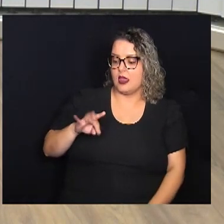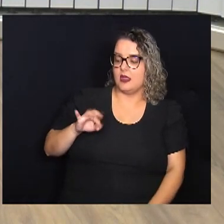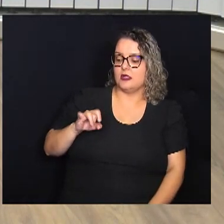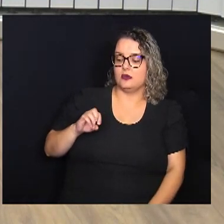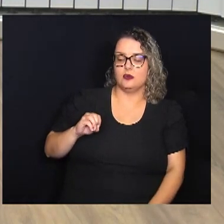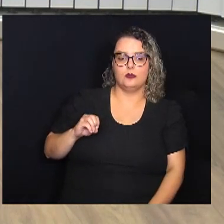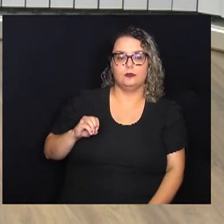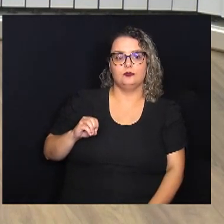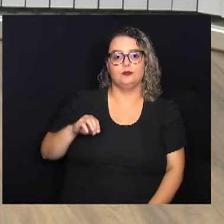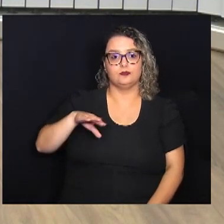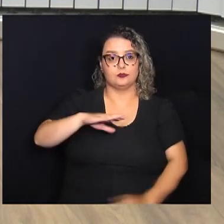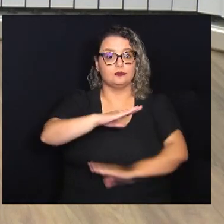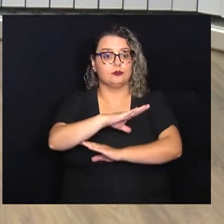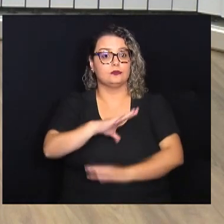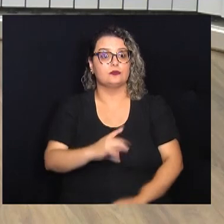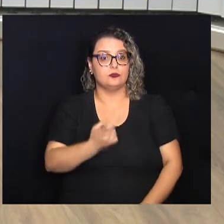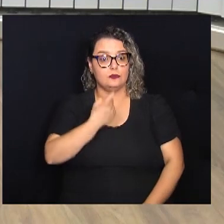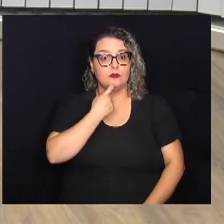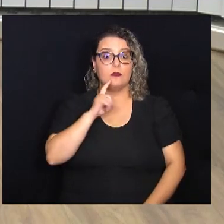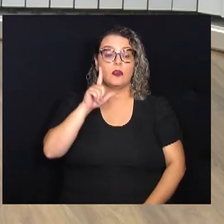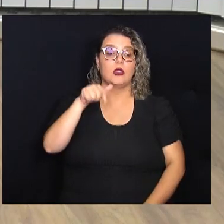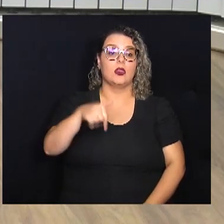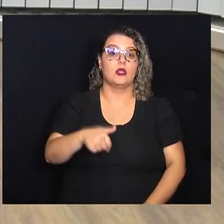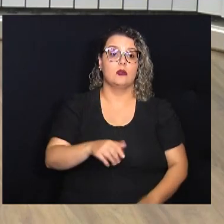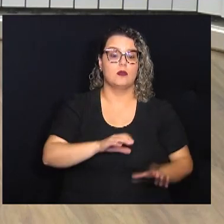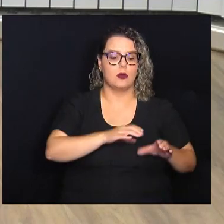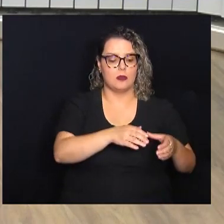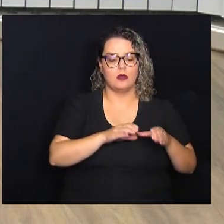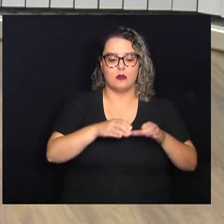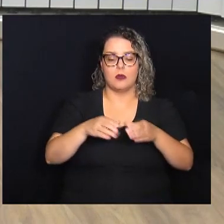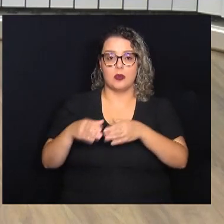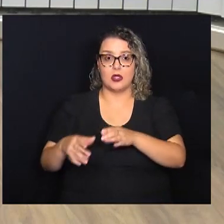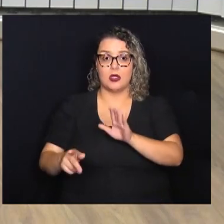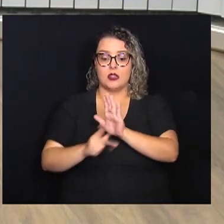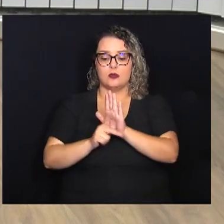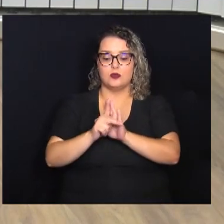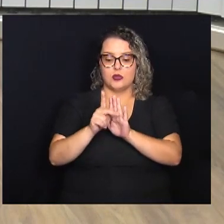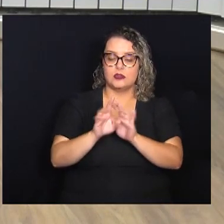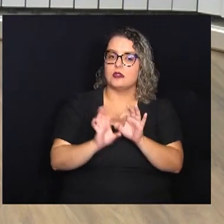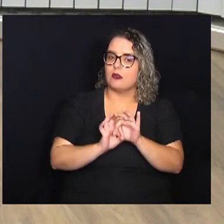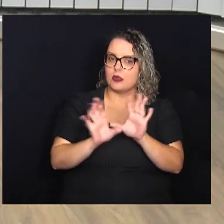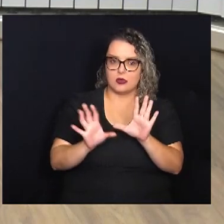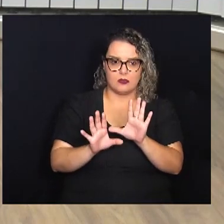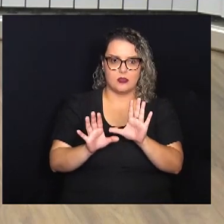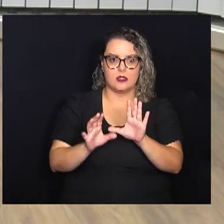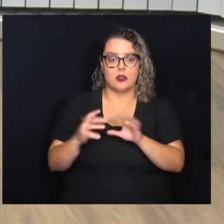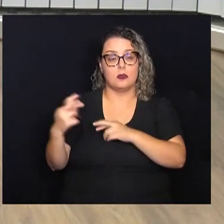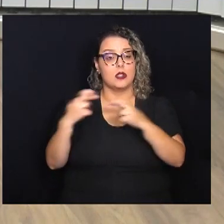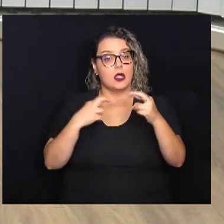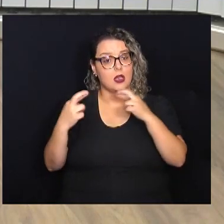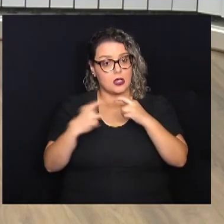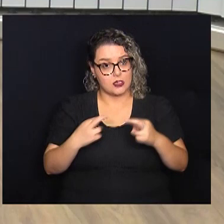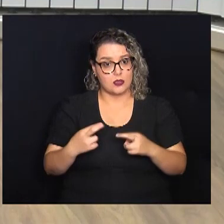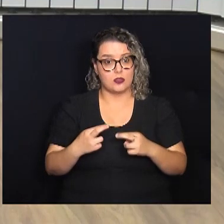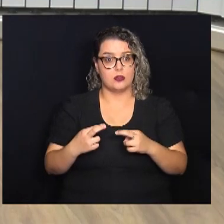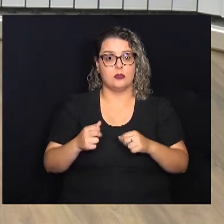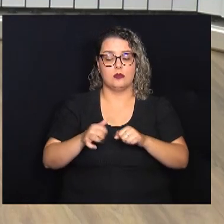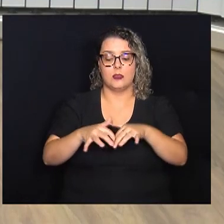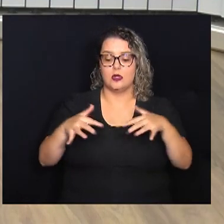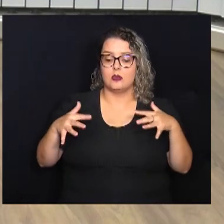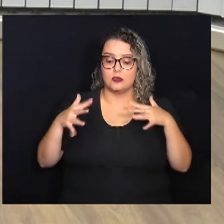de Campinas, depois que passarem pelas outras, esses projetos estão aptos para serem analisados pelo plenário